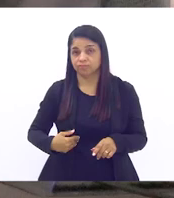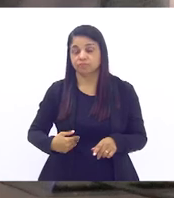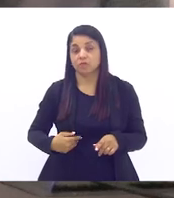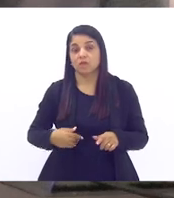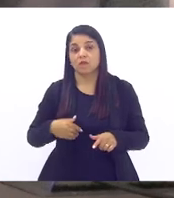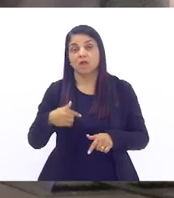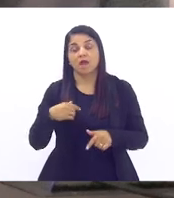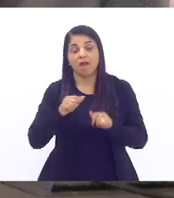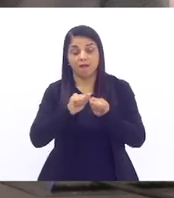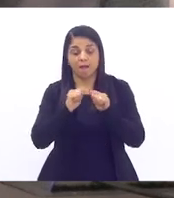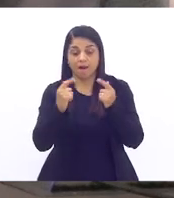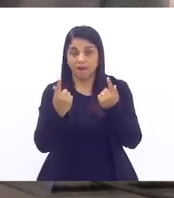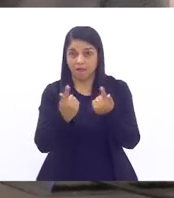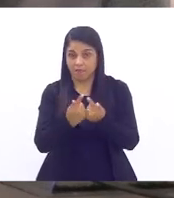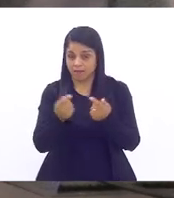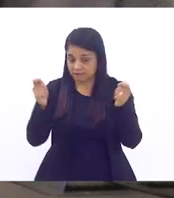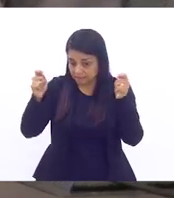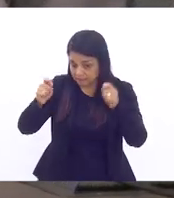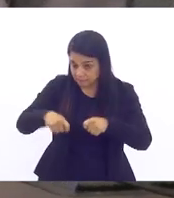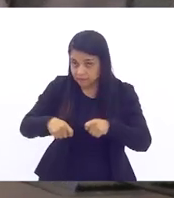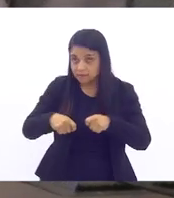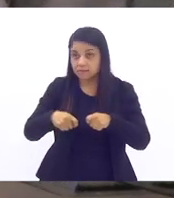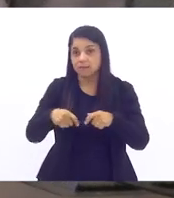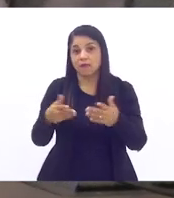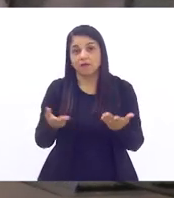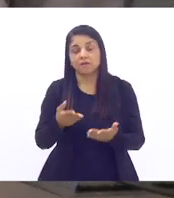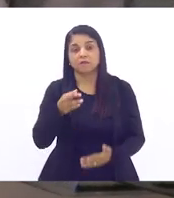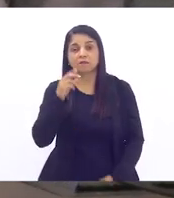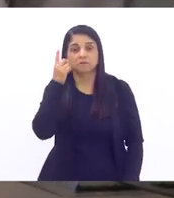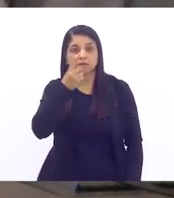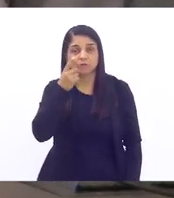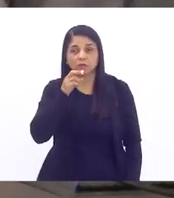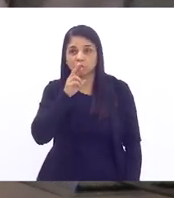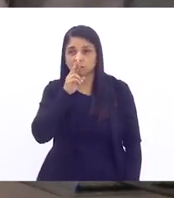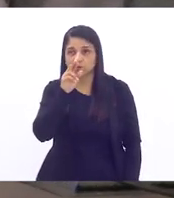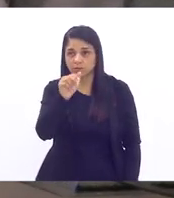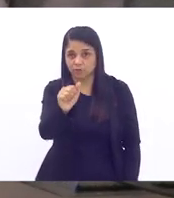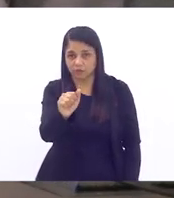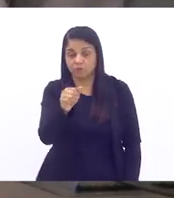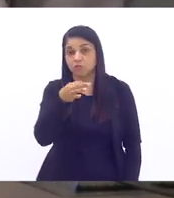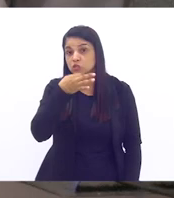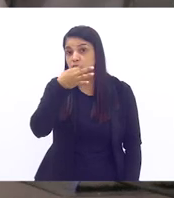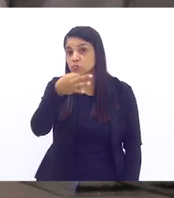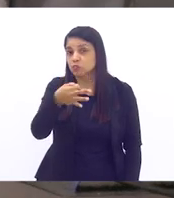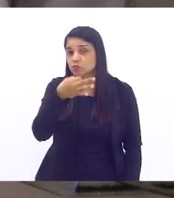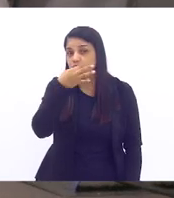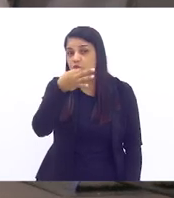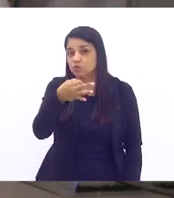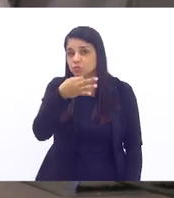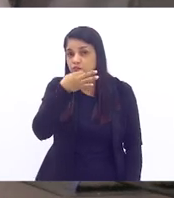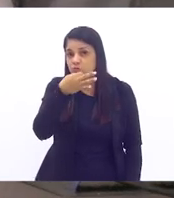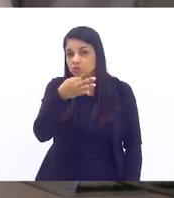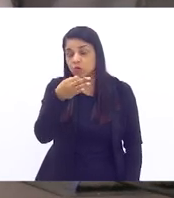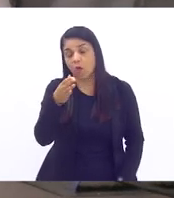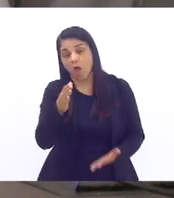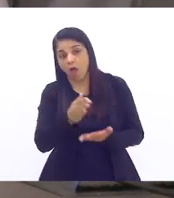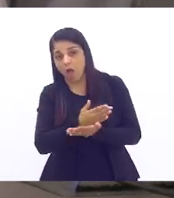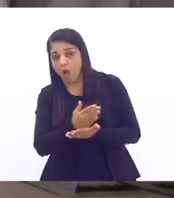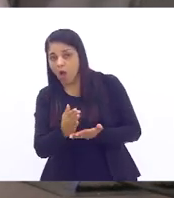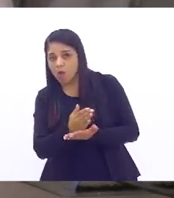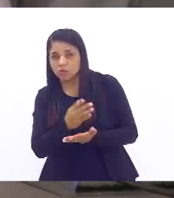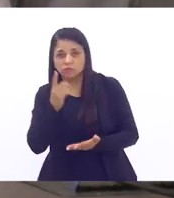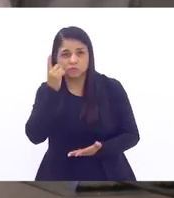alérgi teria condições de fazer isso então já fica aqui Deputado Amorim é uma sugestão de que ou algum Deputado ou